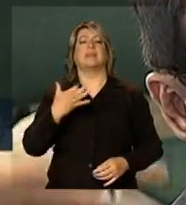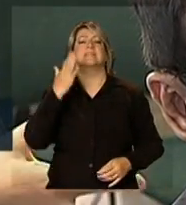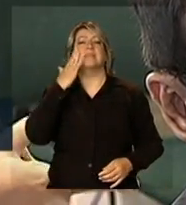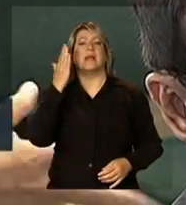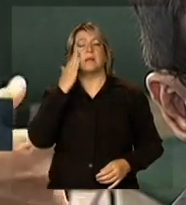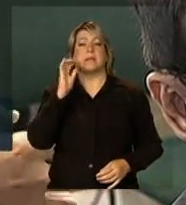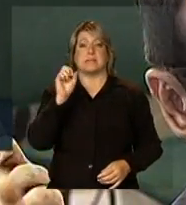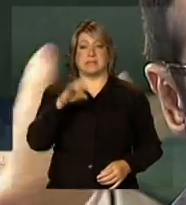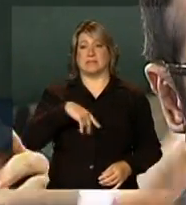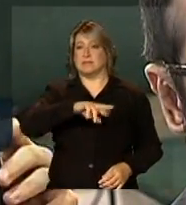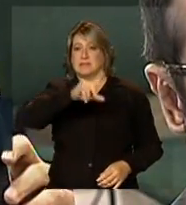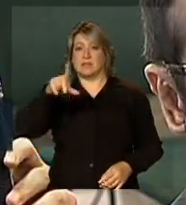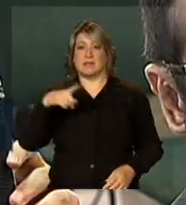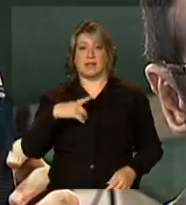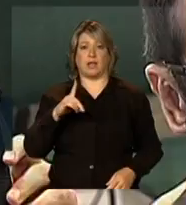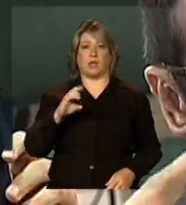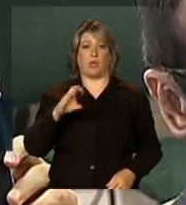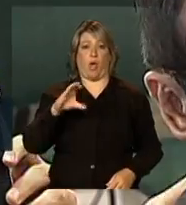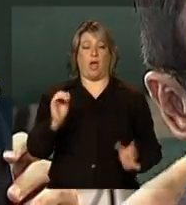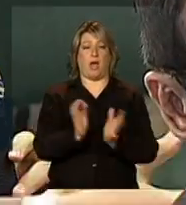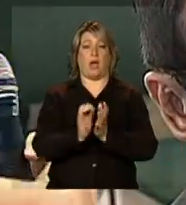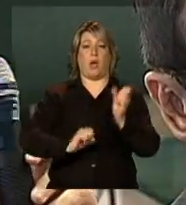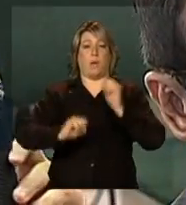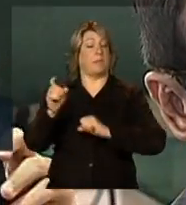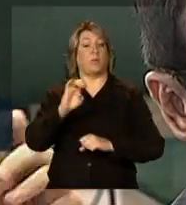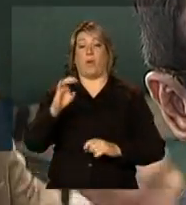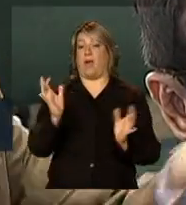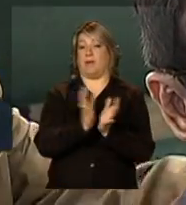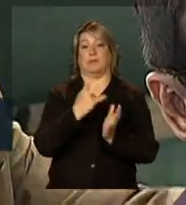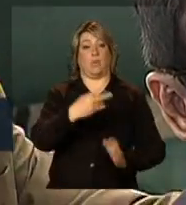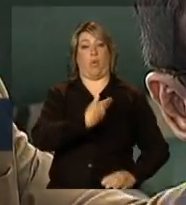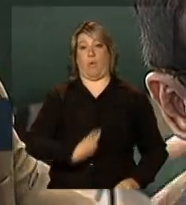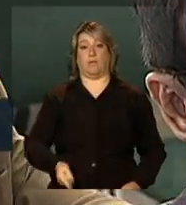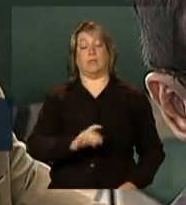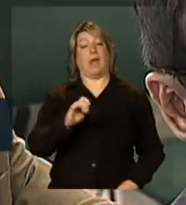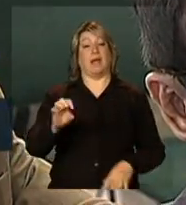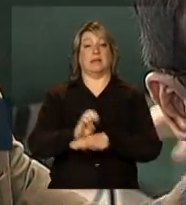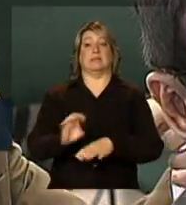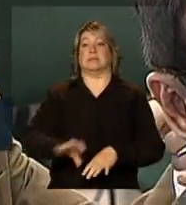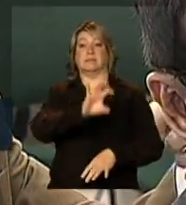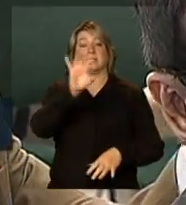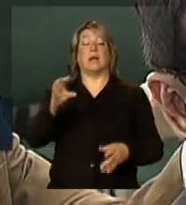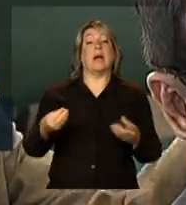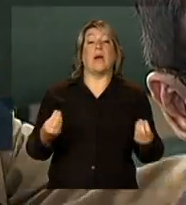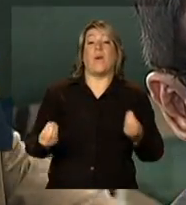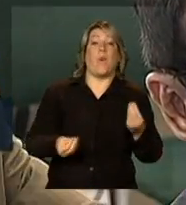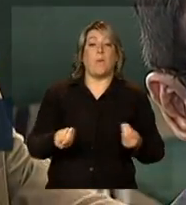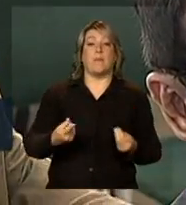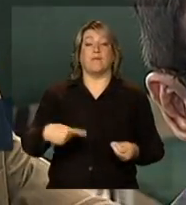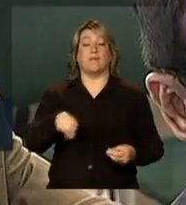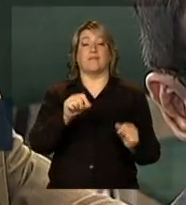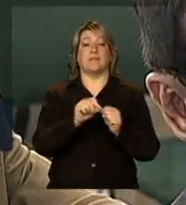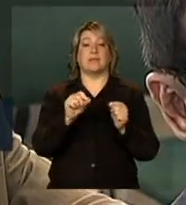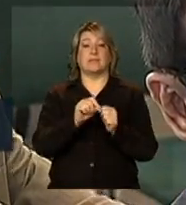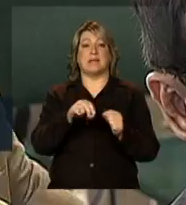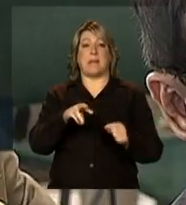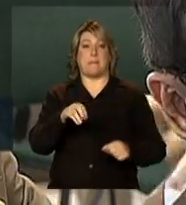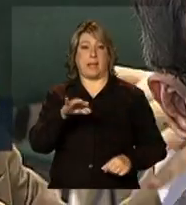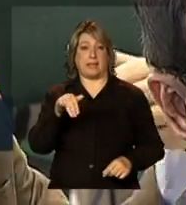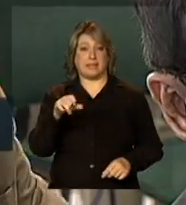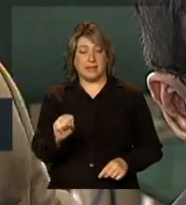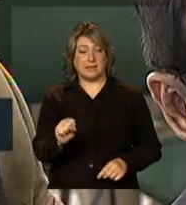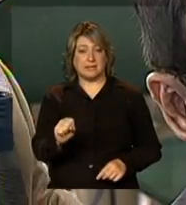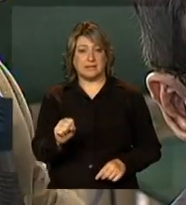são companhias docas, elas não pertencem ao governo federal e sim aos estados, enfim, como é que você estabelece metas,